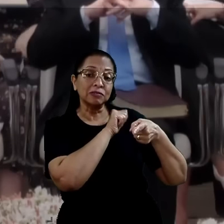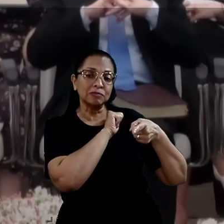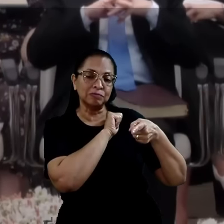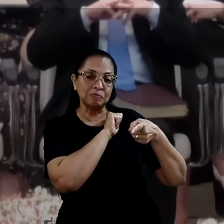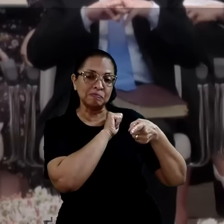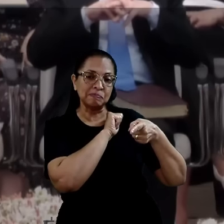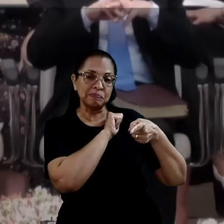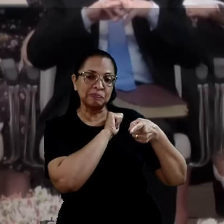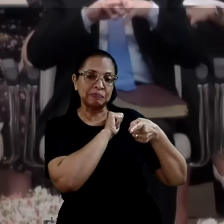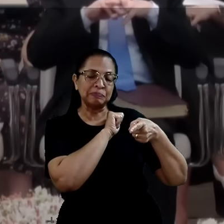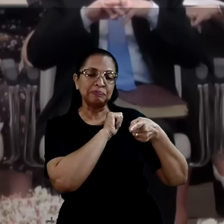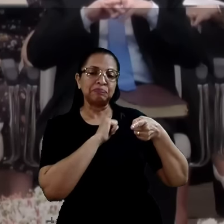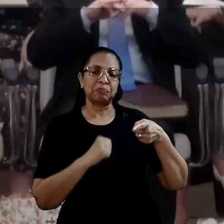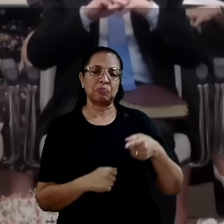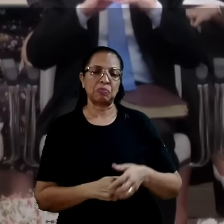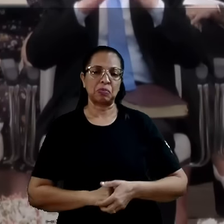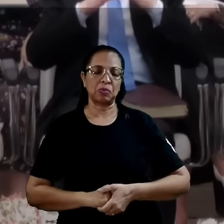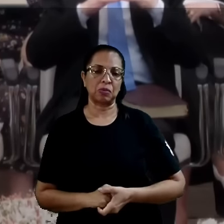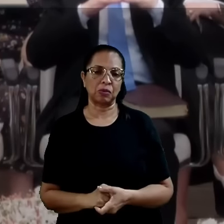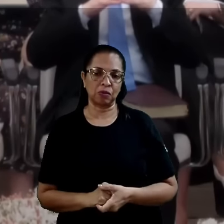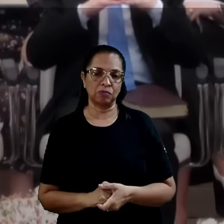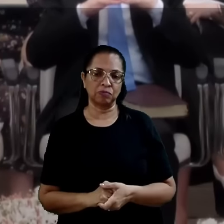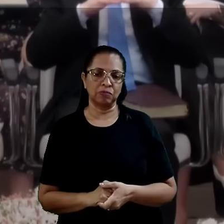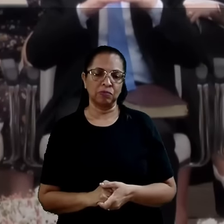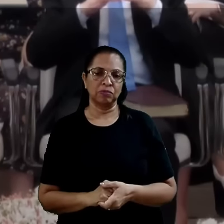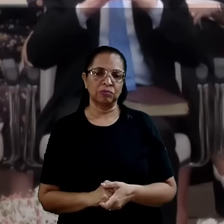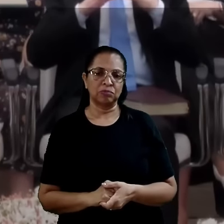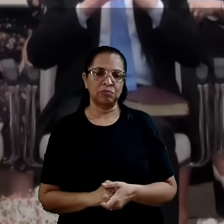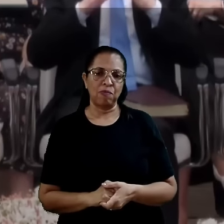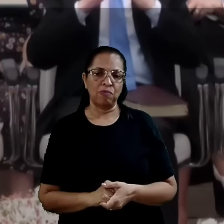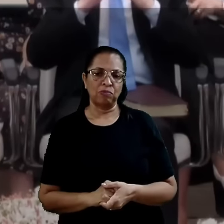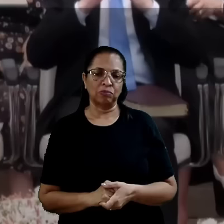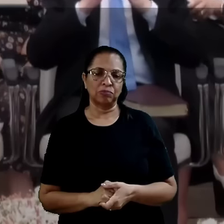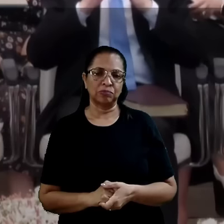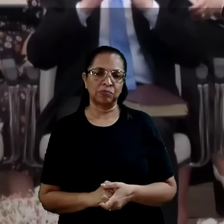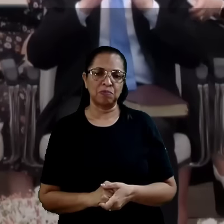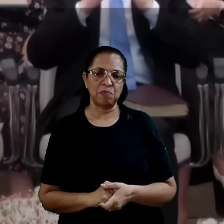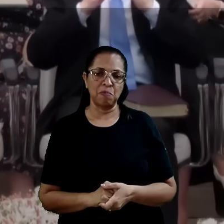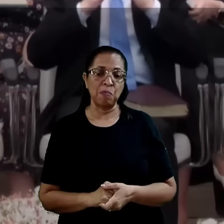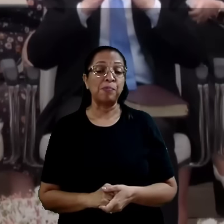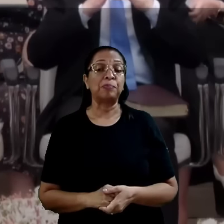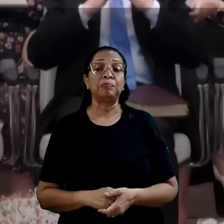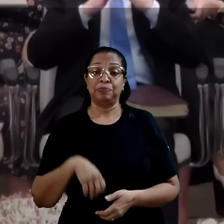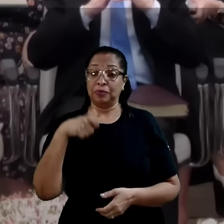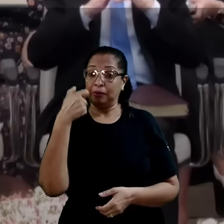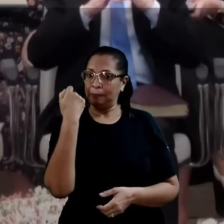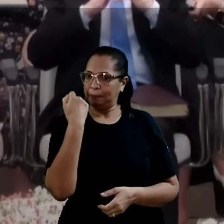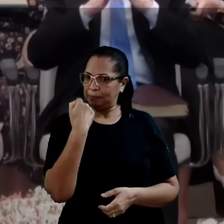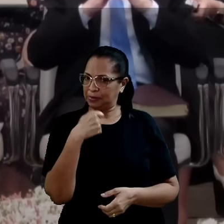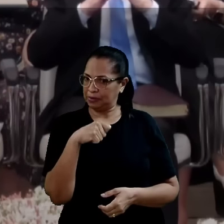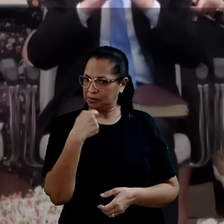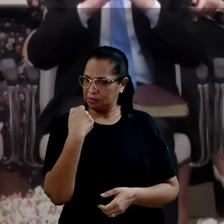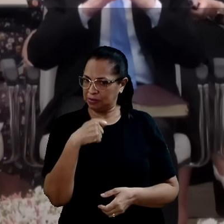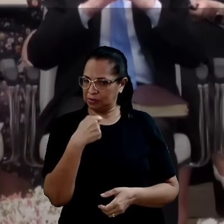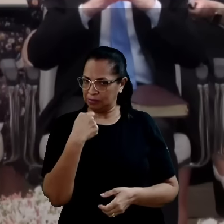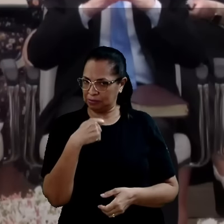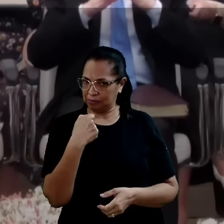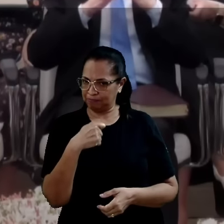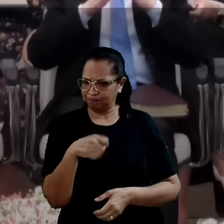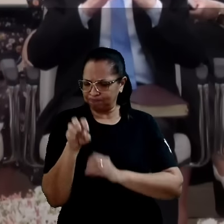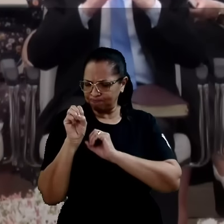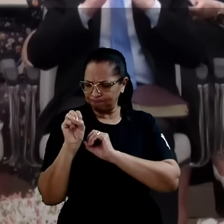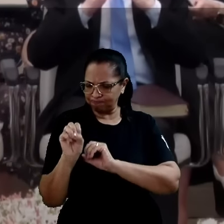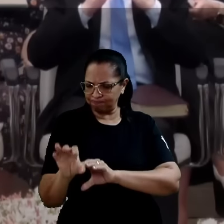acesa é que nós precisamos produzir lembranças espirituais dentro